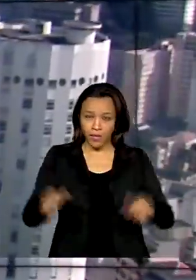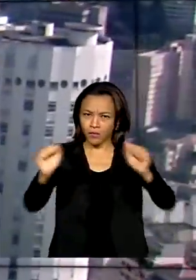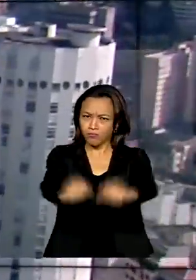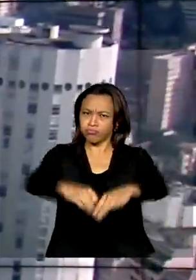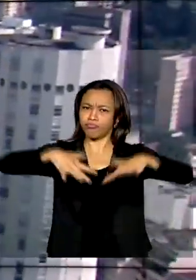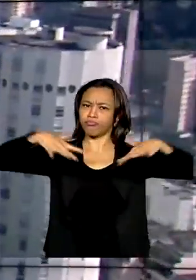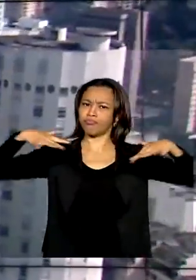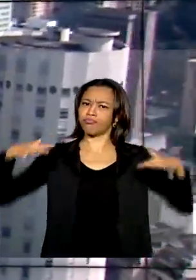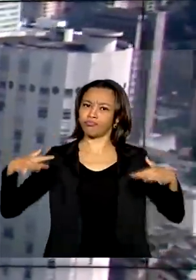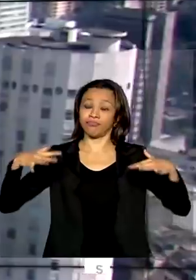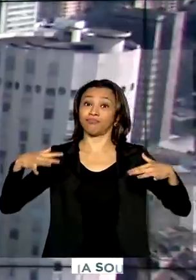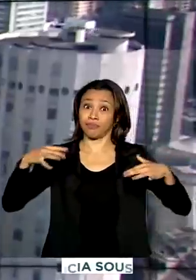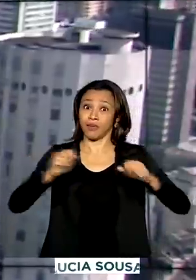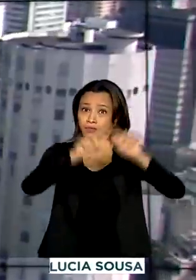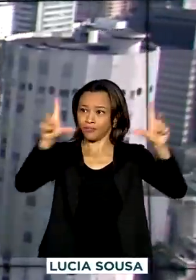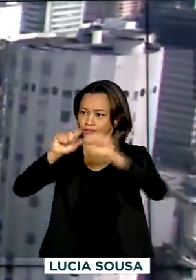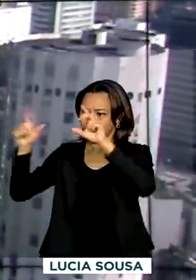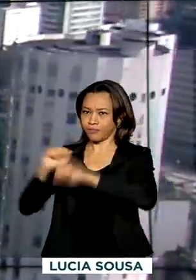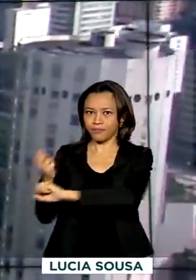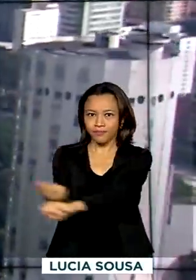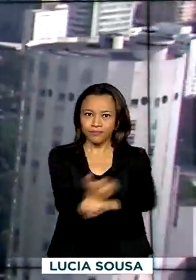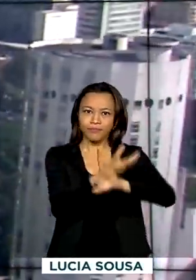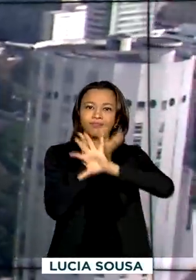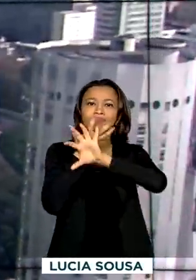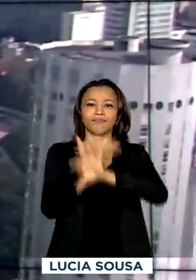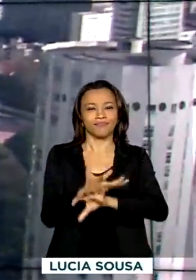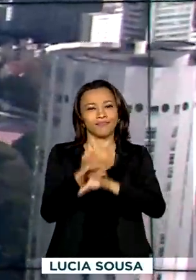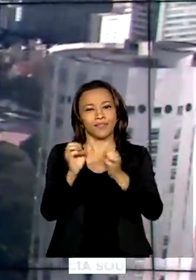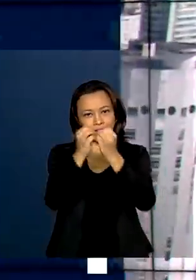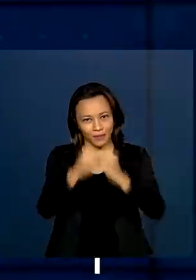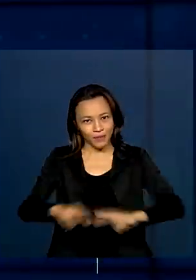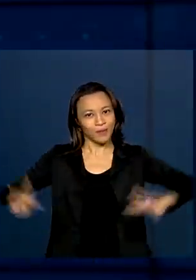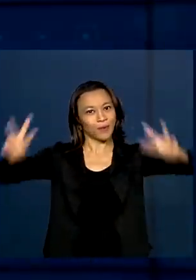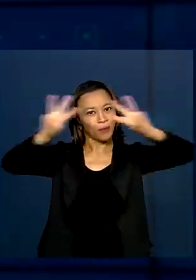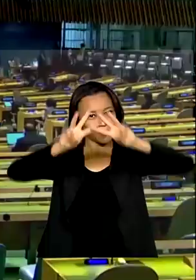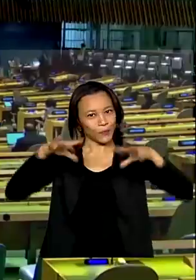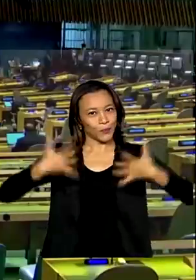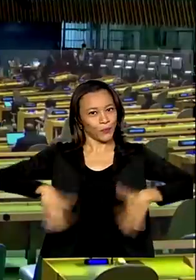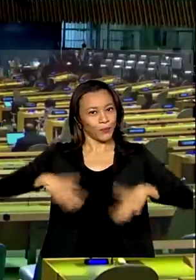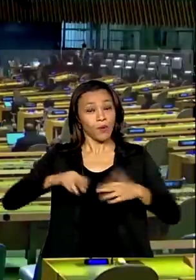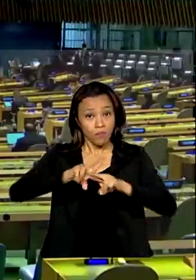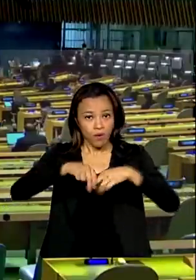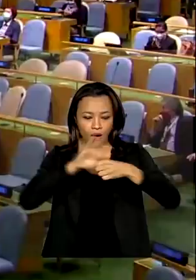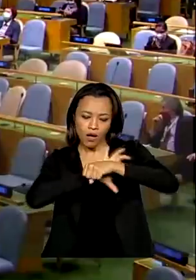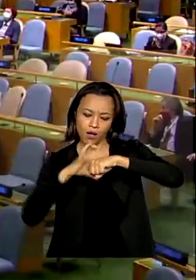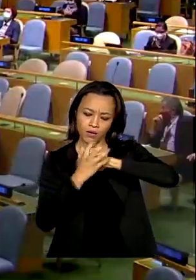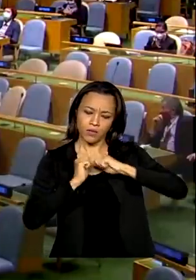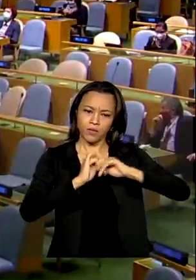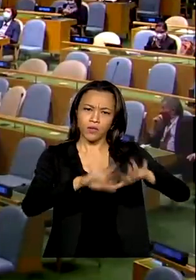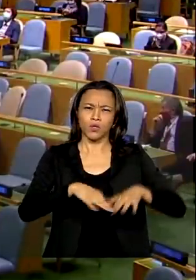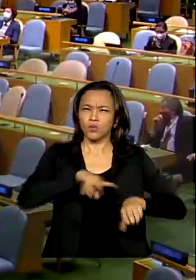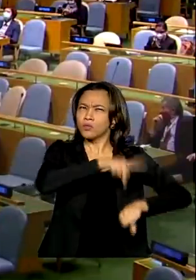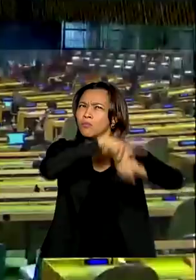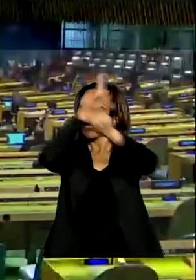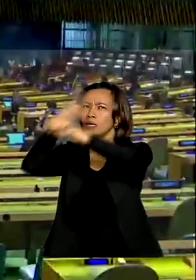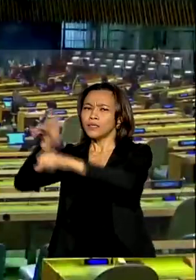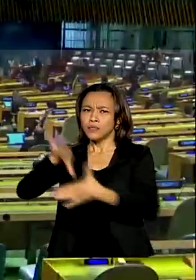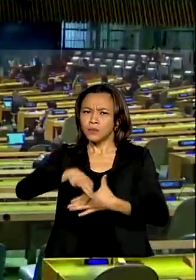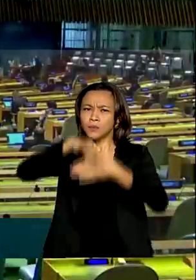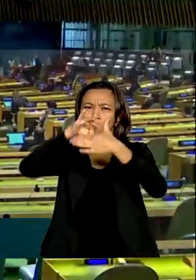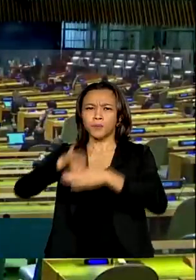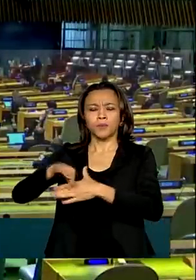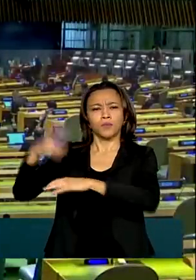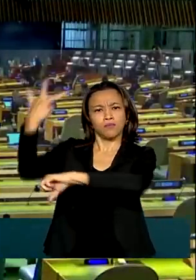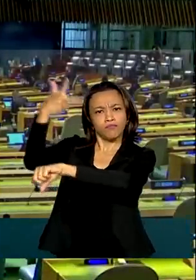Assembleia Geral Virtual da história da Organização das Nações Unidas. Devido à pandemia, os líderes mundiais gravaram as